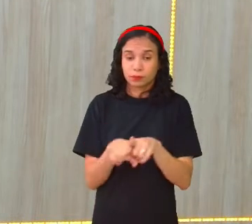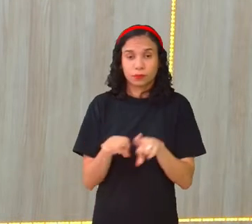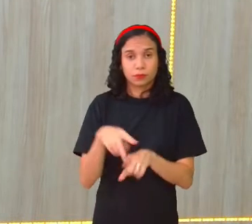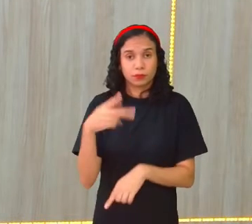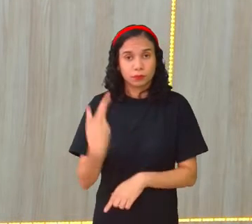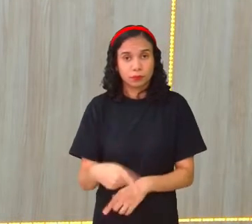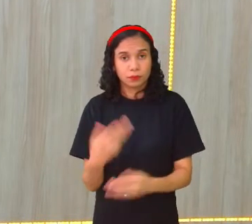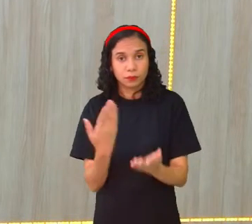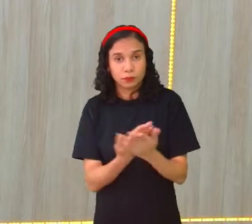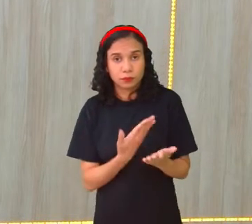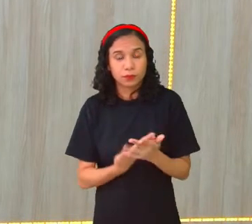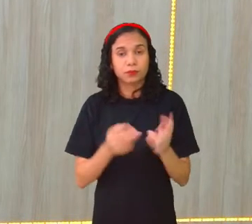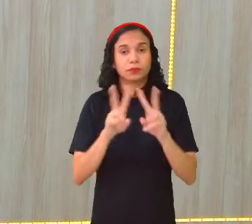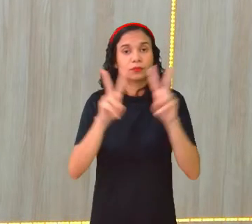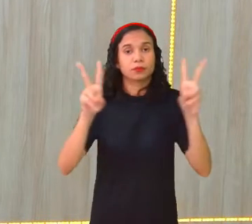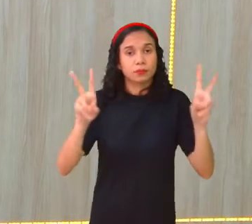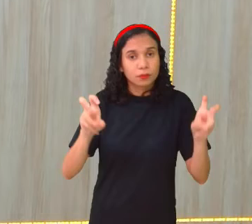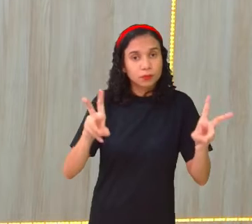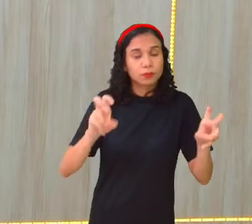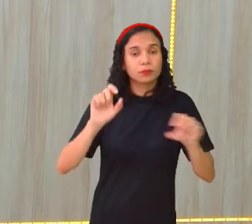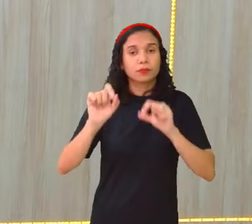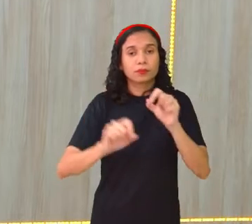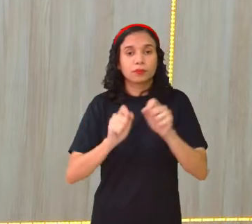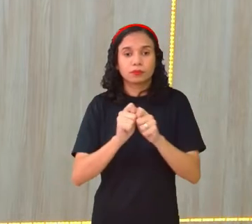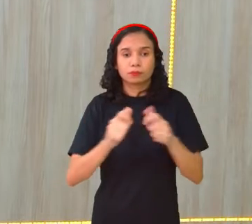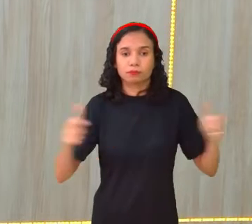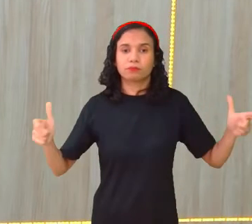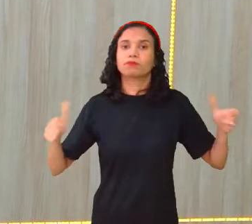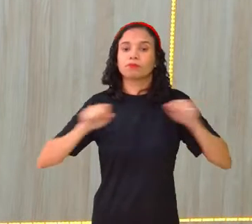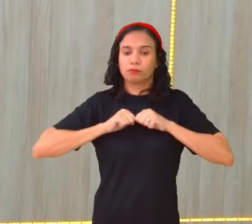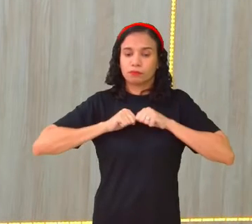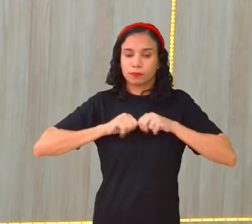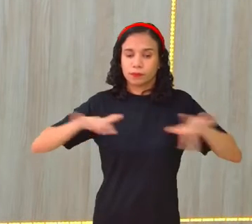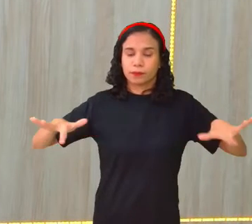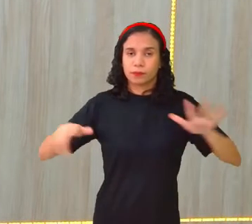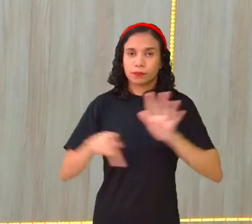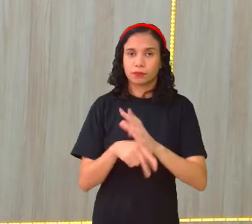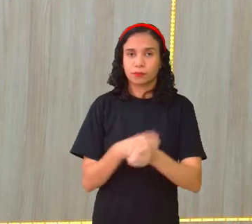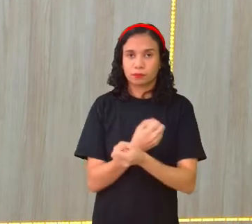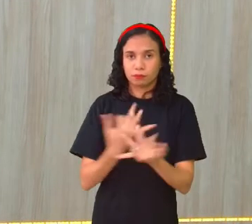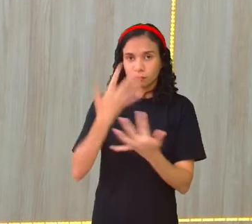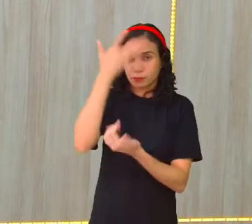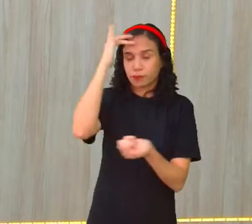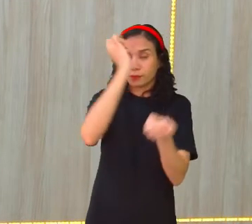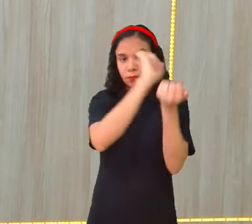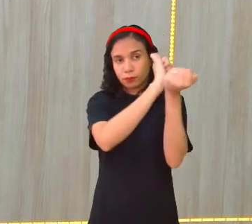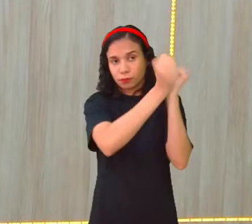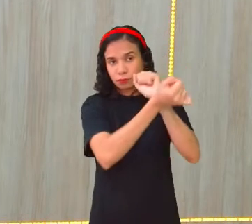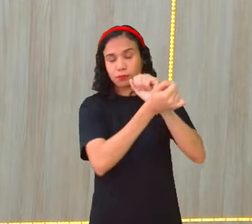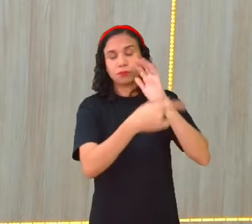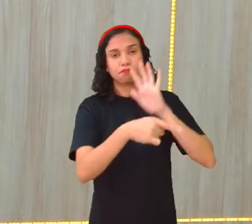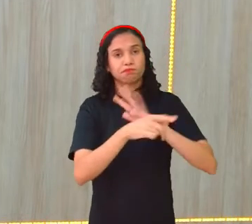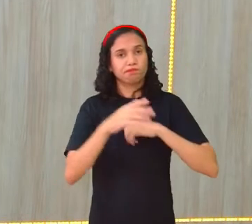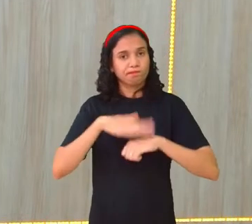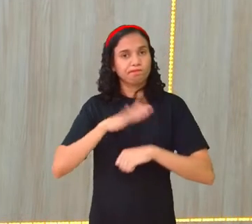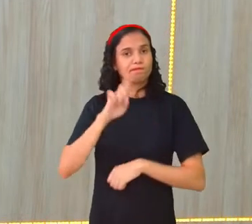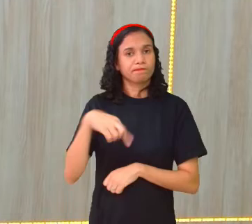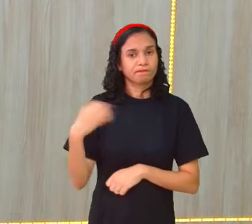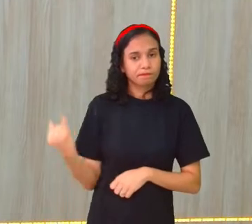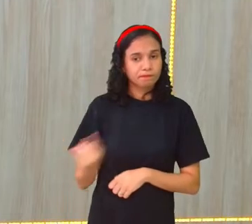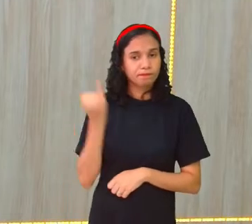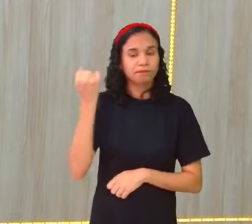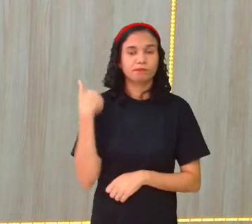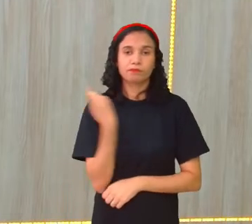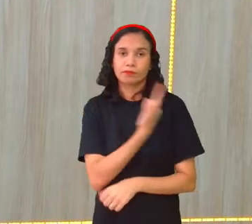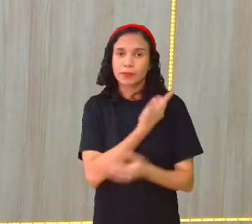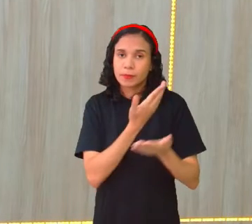aula sobre a extinção do tráfico negreiros e tudo mais. Então é importante a gente fazer, né, esse